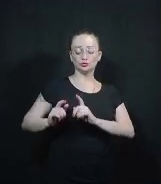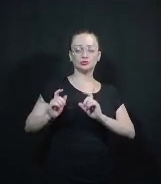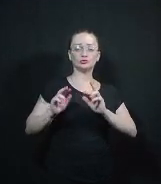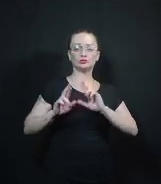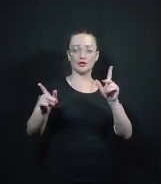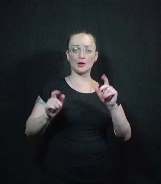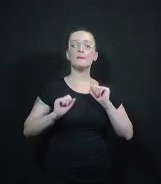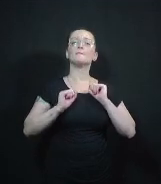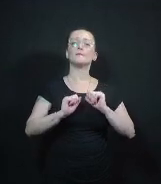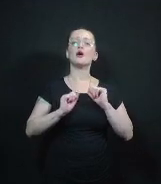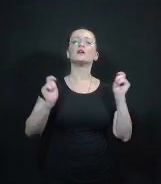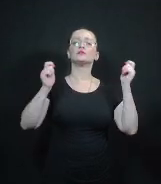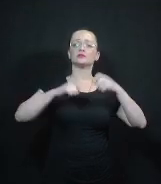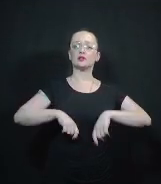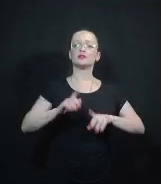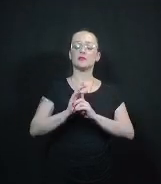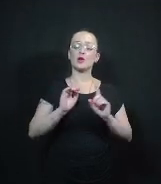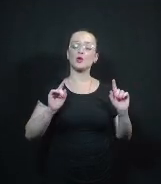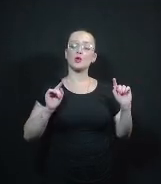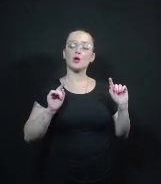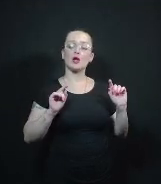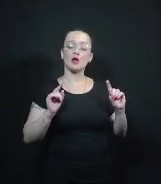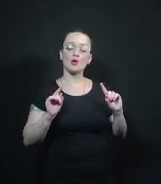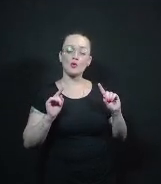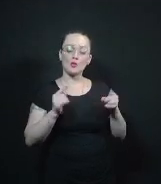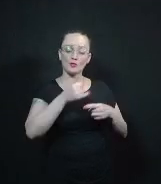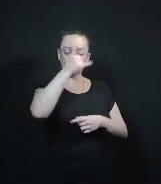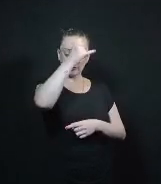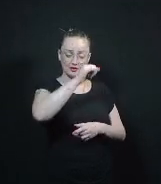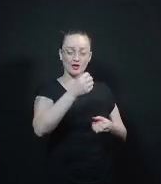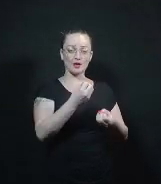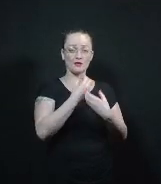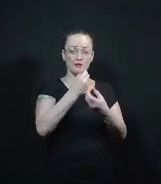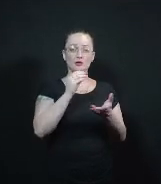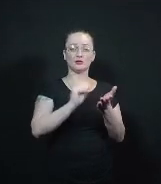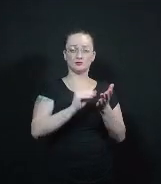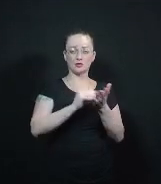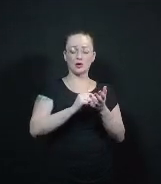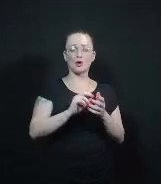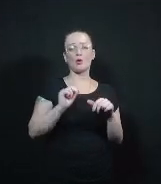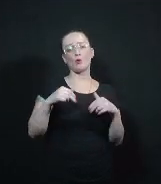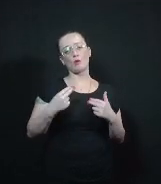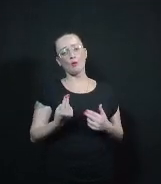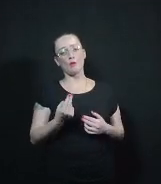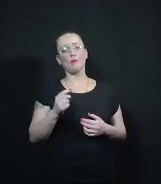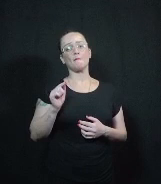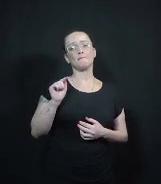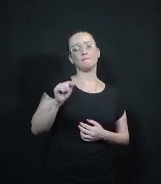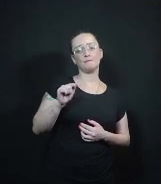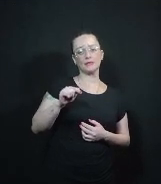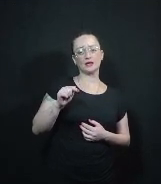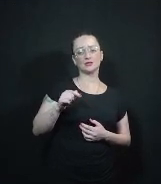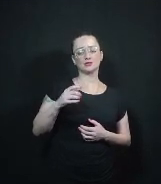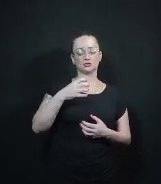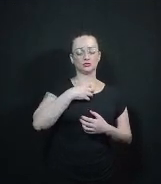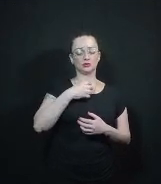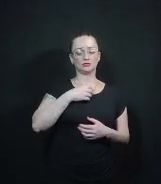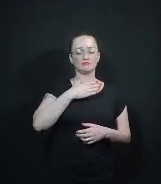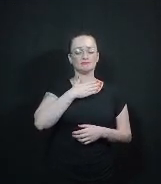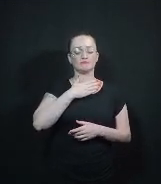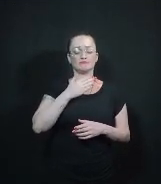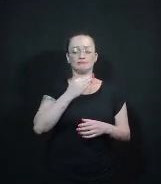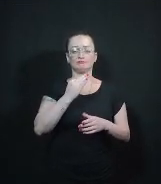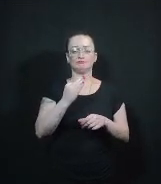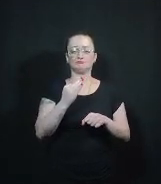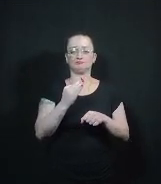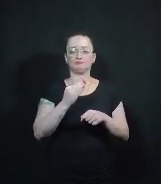pode ser também um antídoto para essa desinformação, ou pelo menos para para essa intolerância? Eu acho que